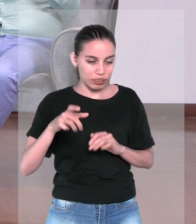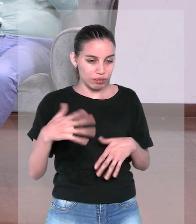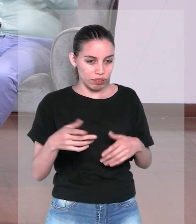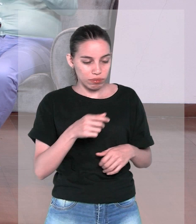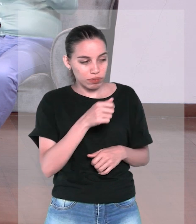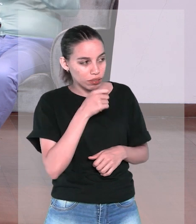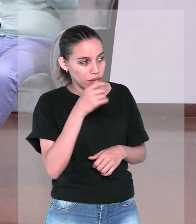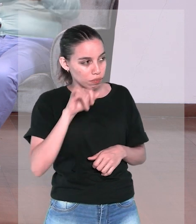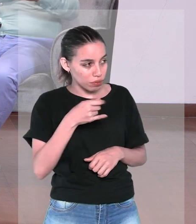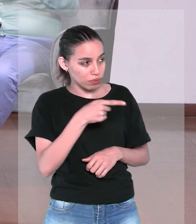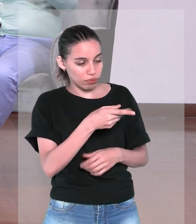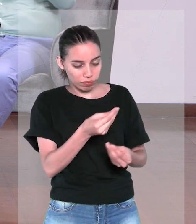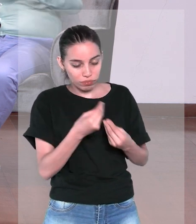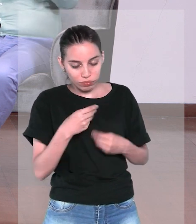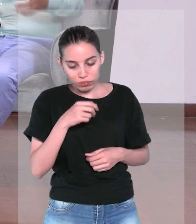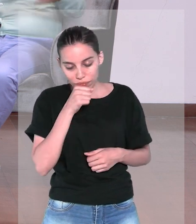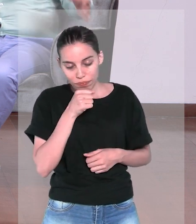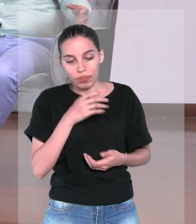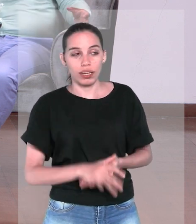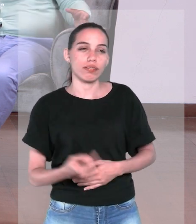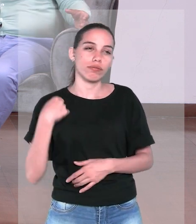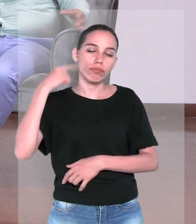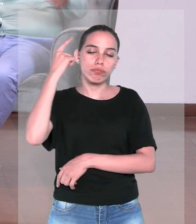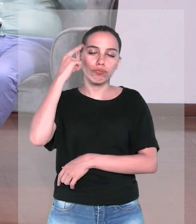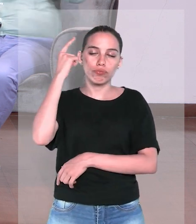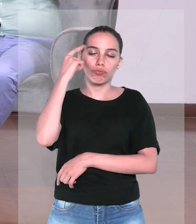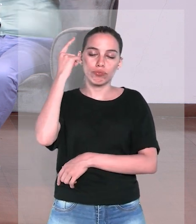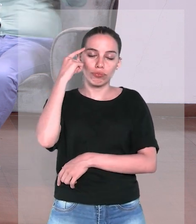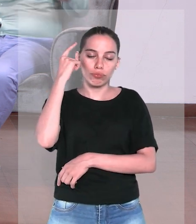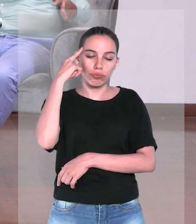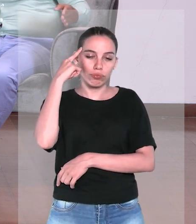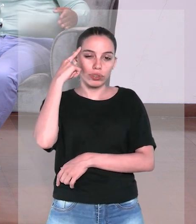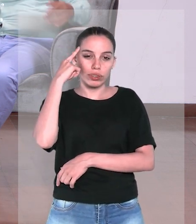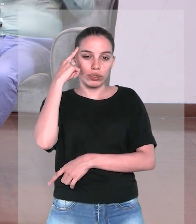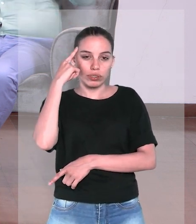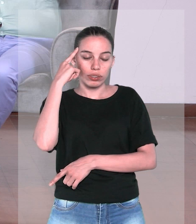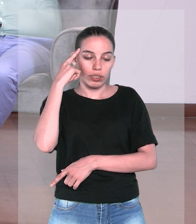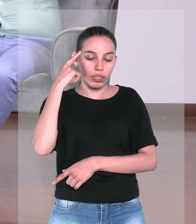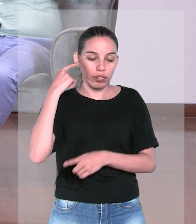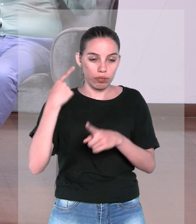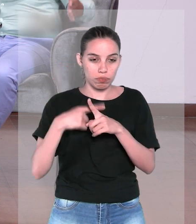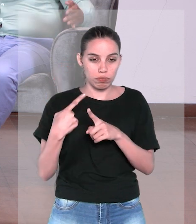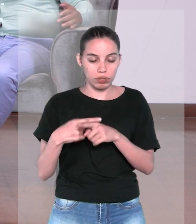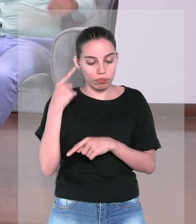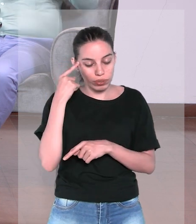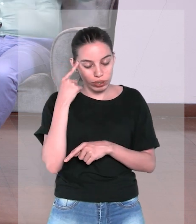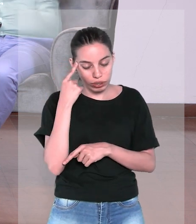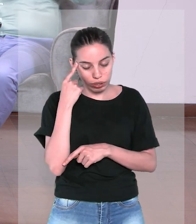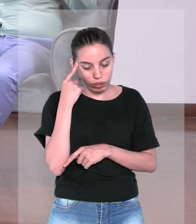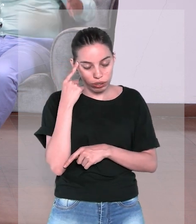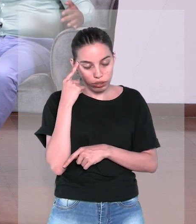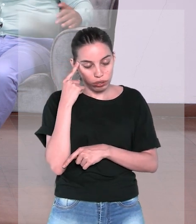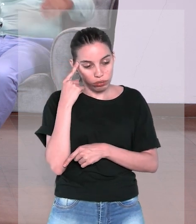línguas para poder dar conta dessas afirmações que eu faço. Tenho que ler muito artigo científico, muita dissertação de mestrado,